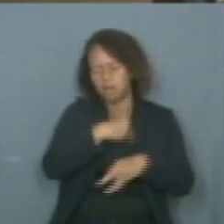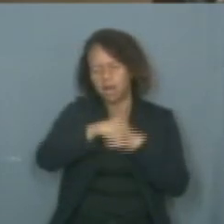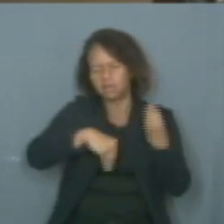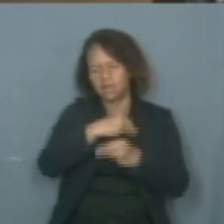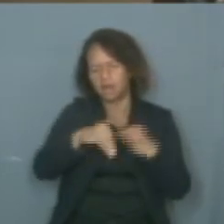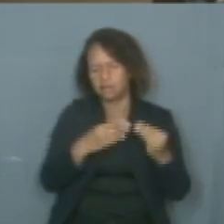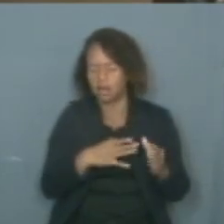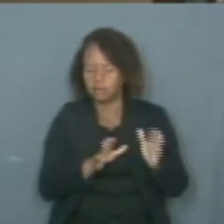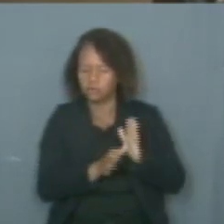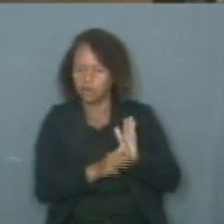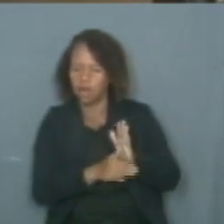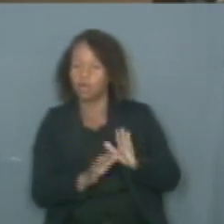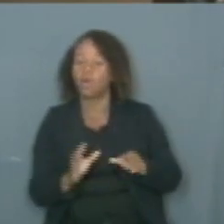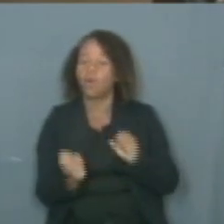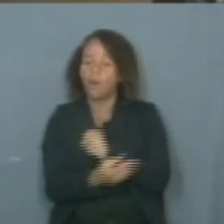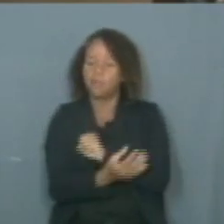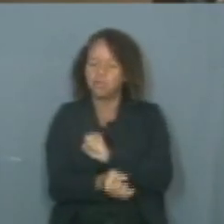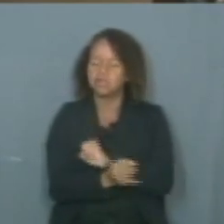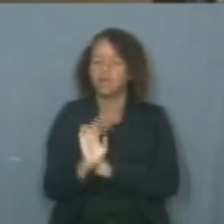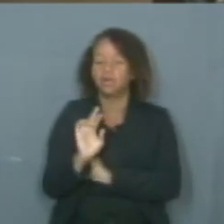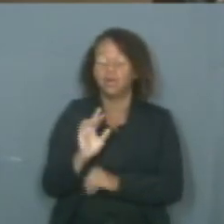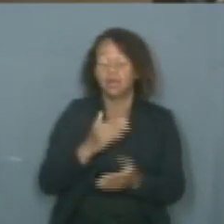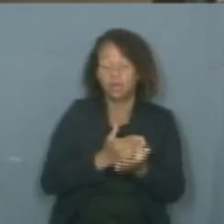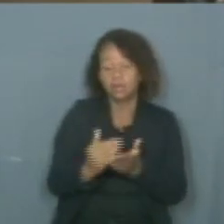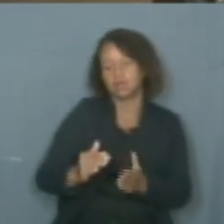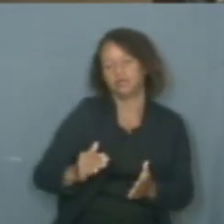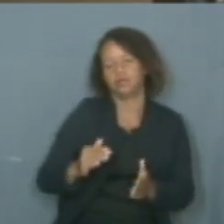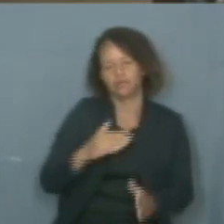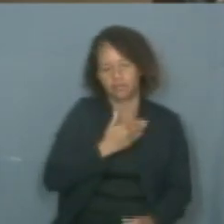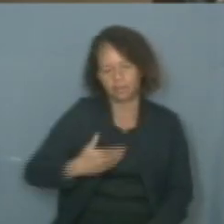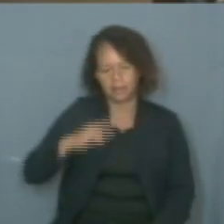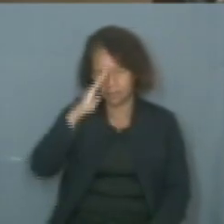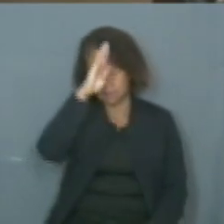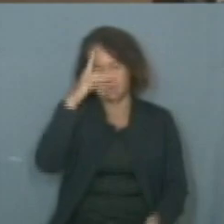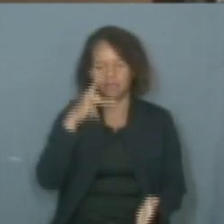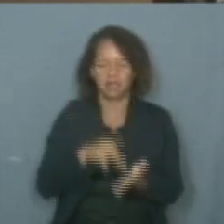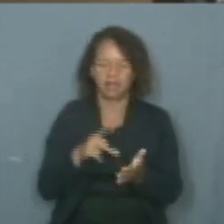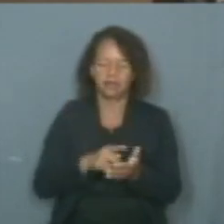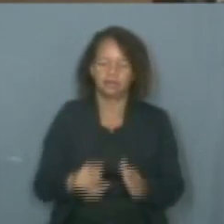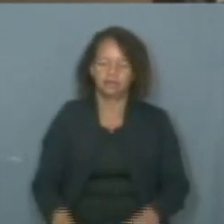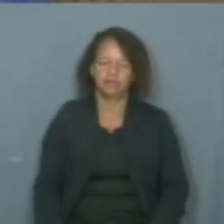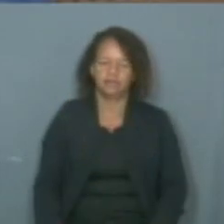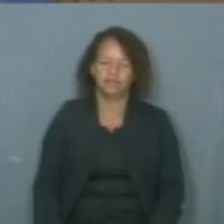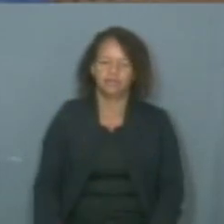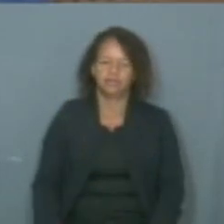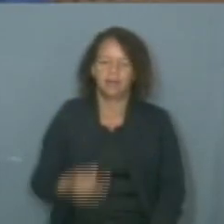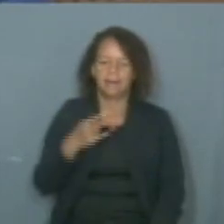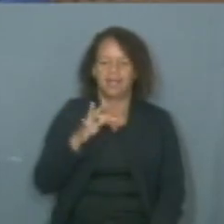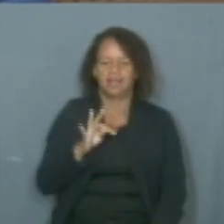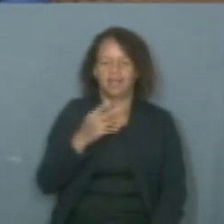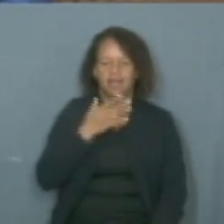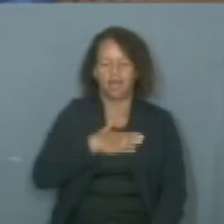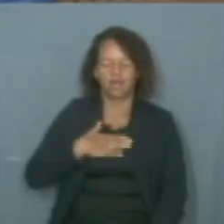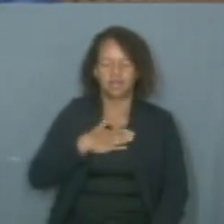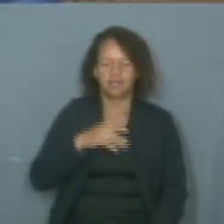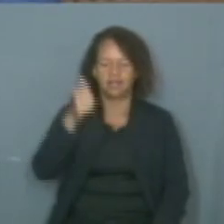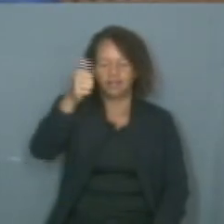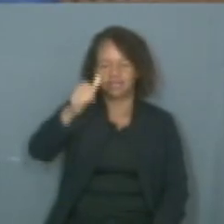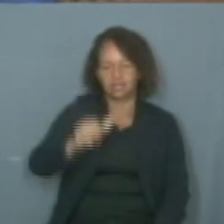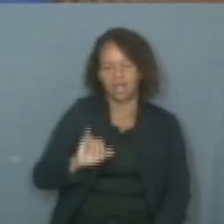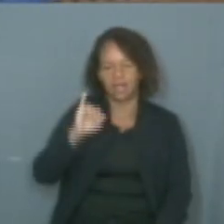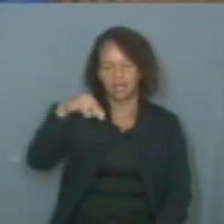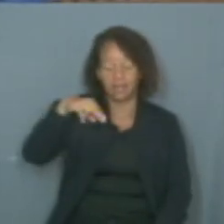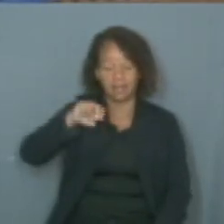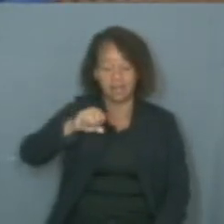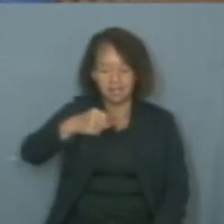um esquema de fraude e corrupção iniciado no governo Bolsonaro. Essa é a verdade. O PT gosta tanto de investigar o INSS